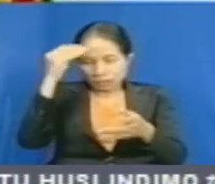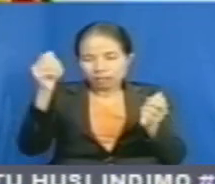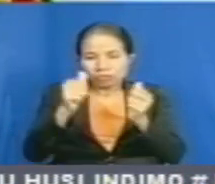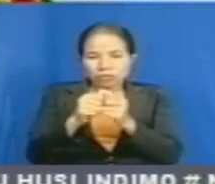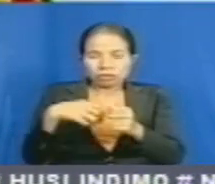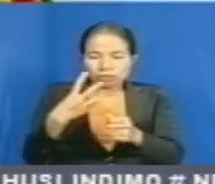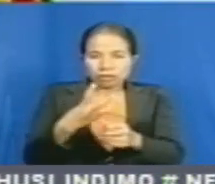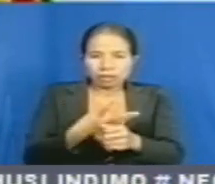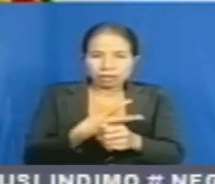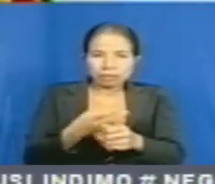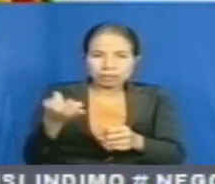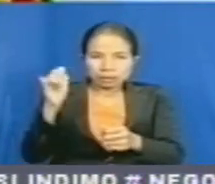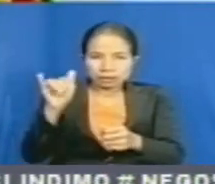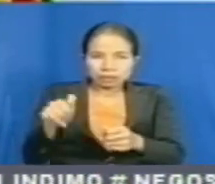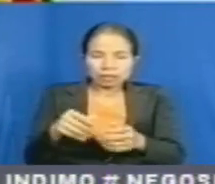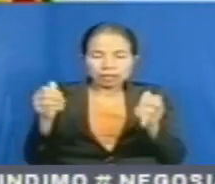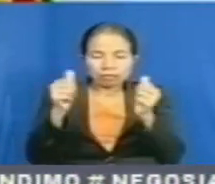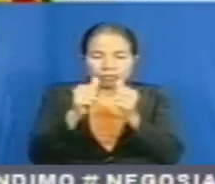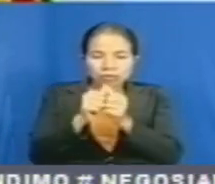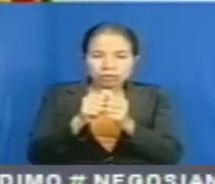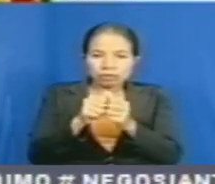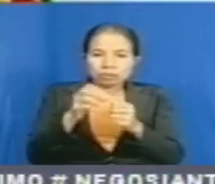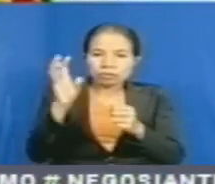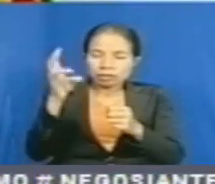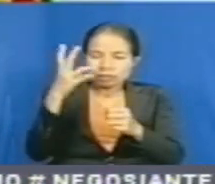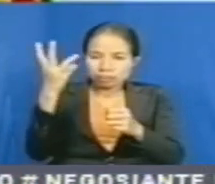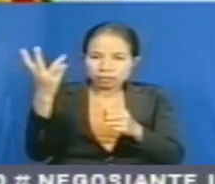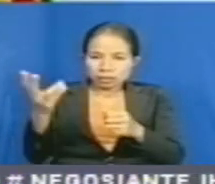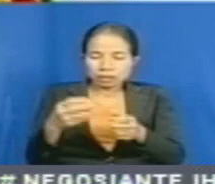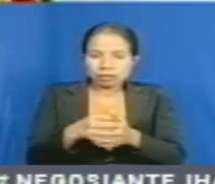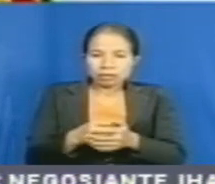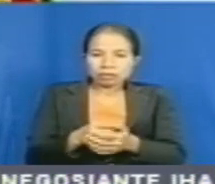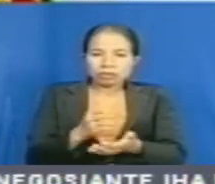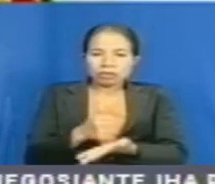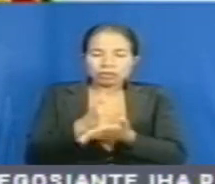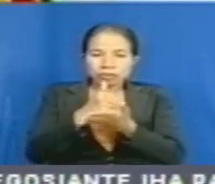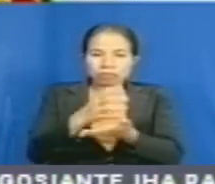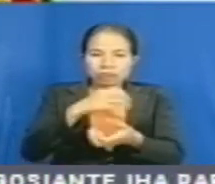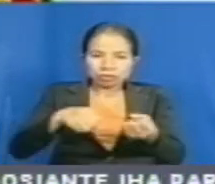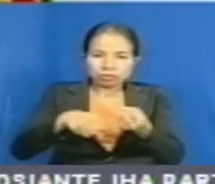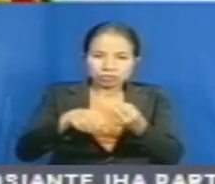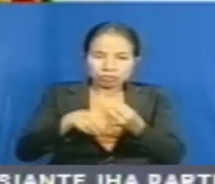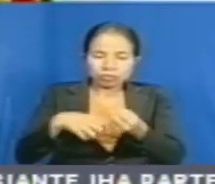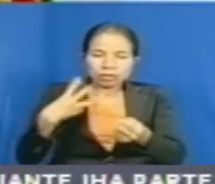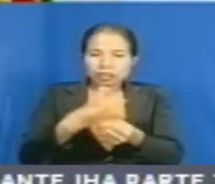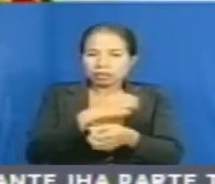ami, sira na Insanulo Resignen ne, ho tulu no suporta ita ho